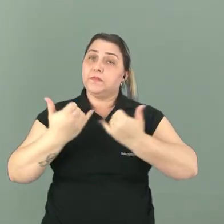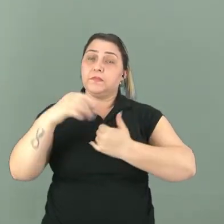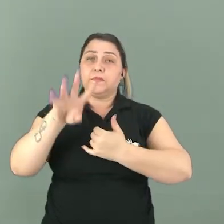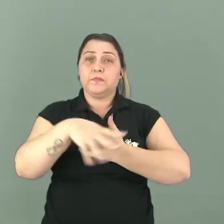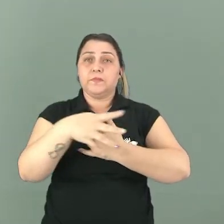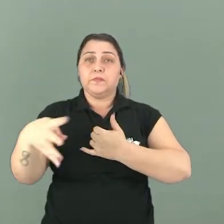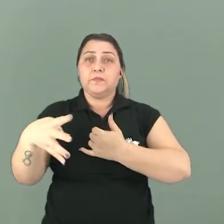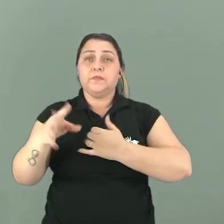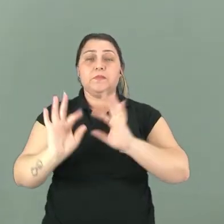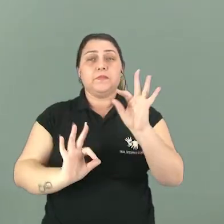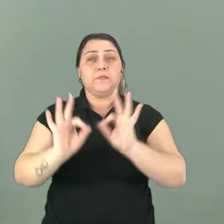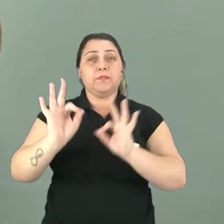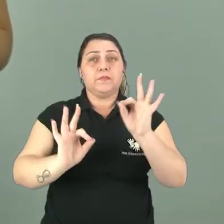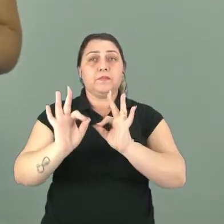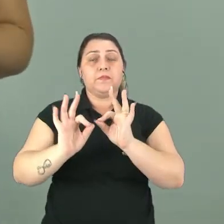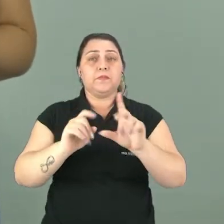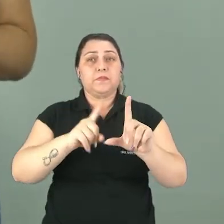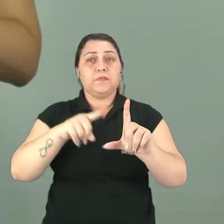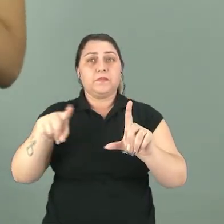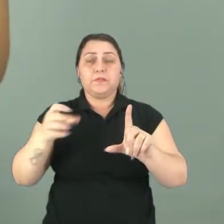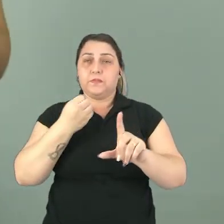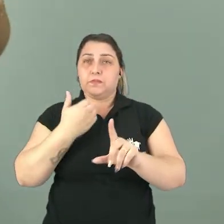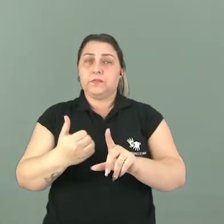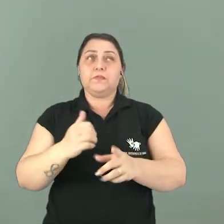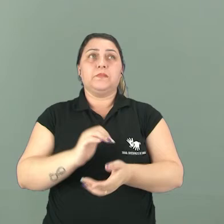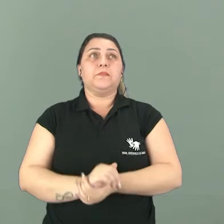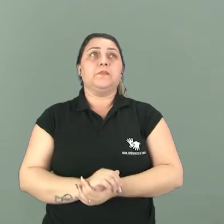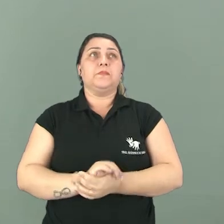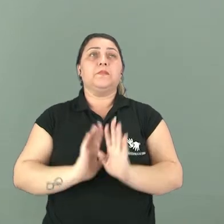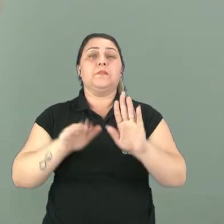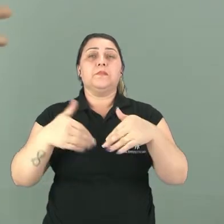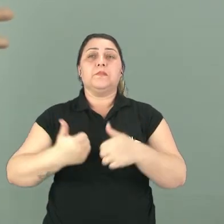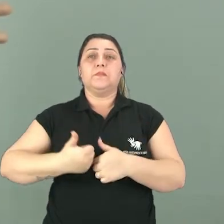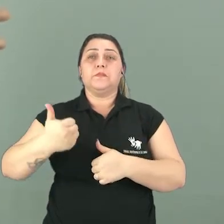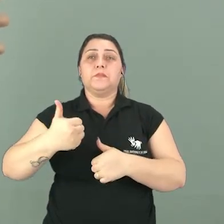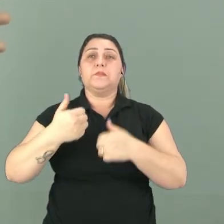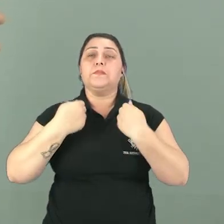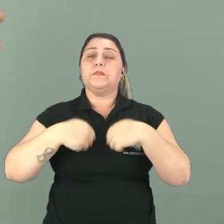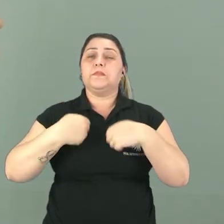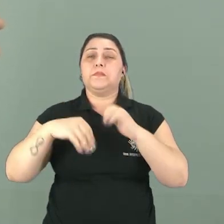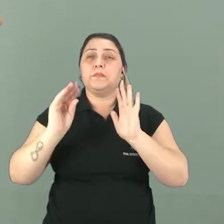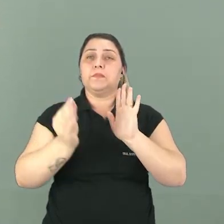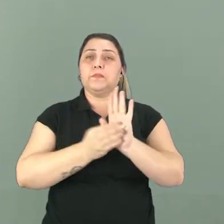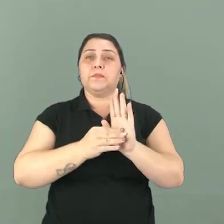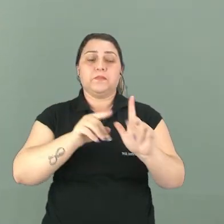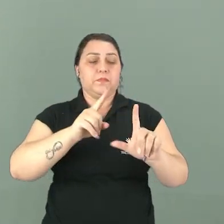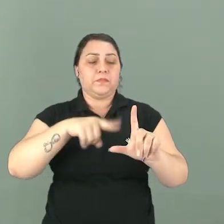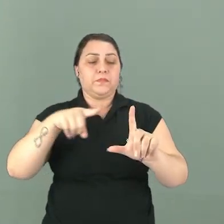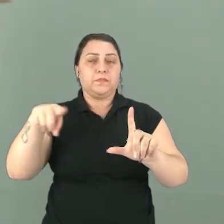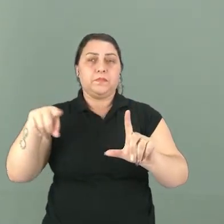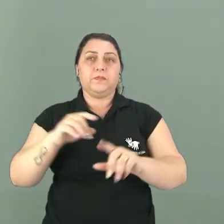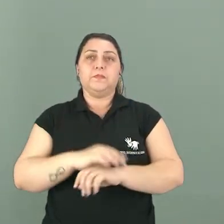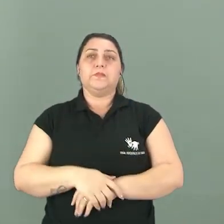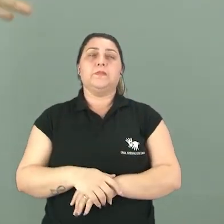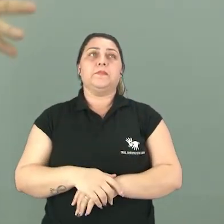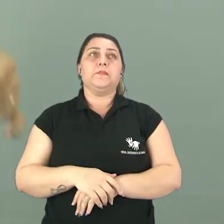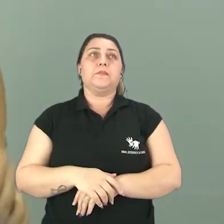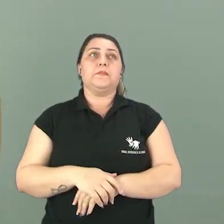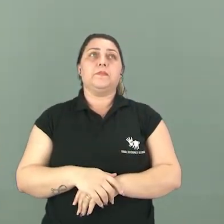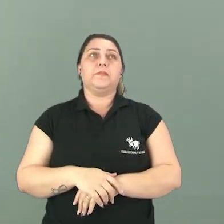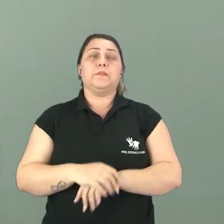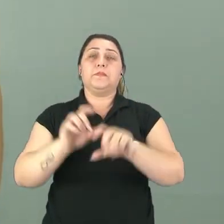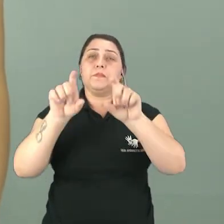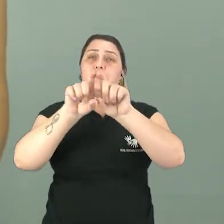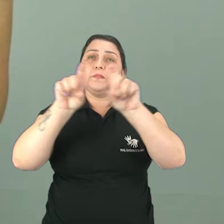tabela, montarmos o nosso gráfico. Muito bem, então qual é a primeira coisa que nós precisamos colocar aqui no nosso gráfico? O